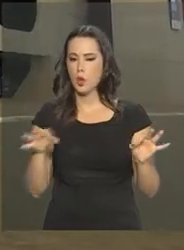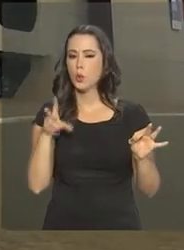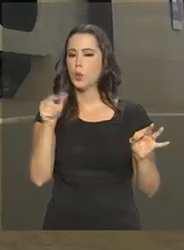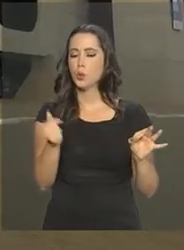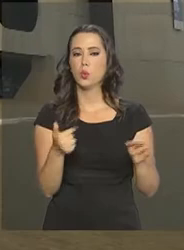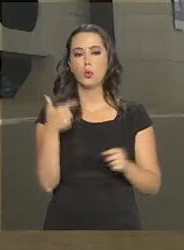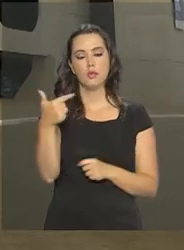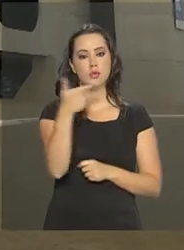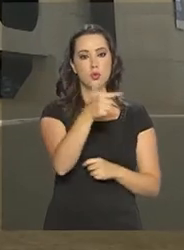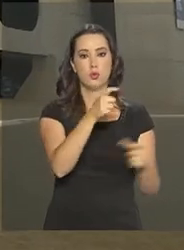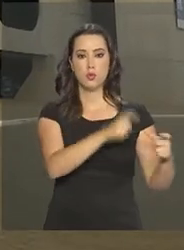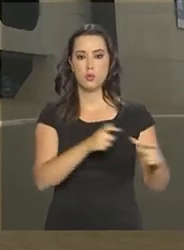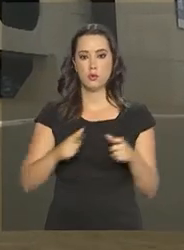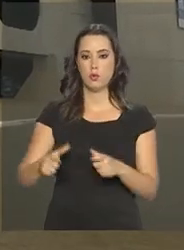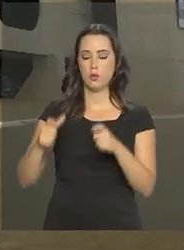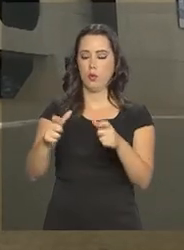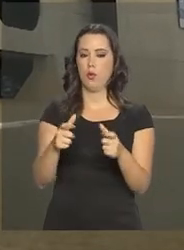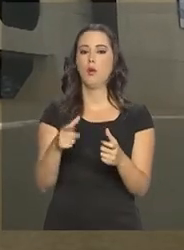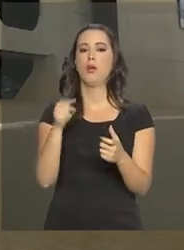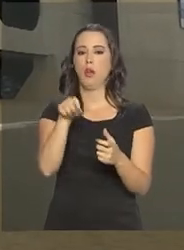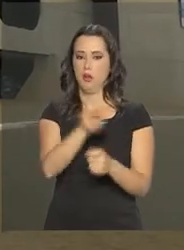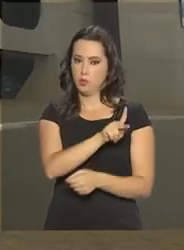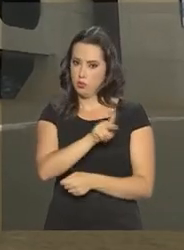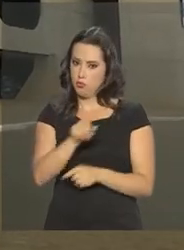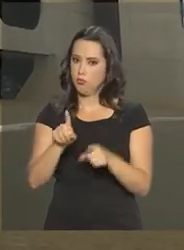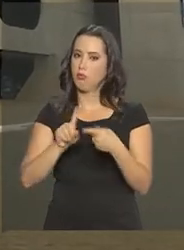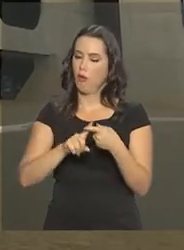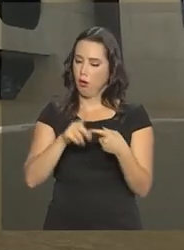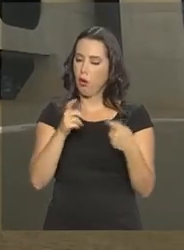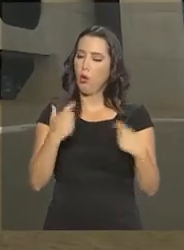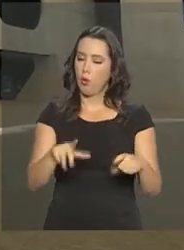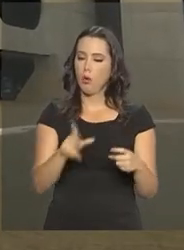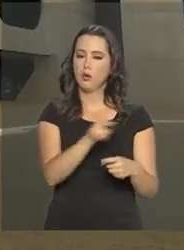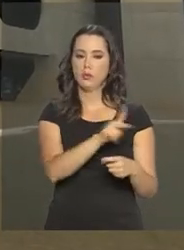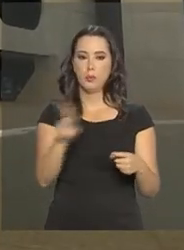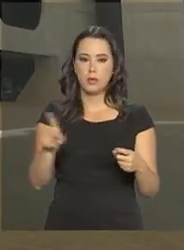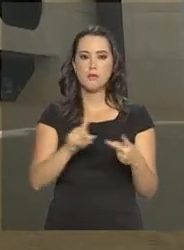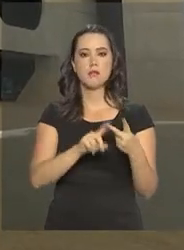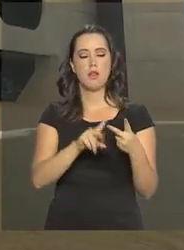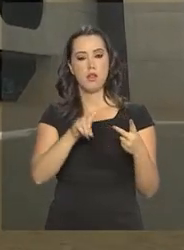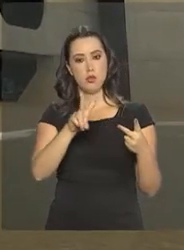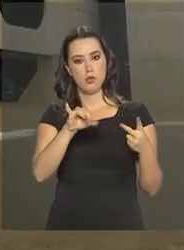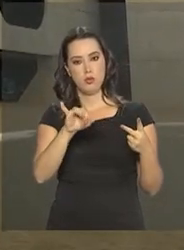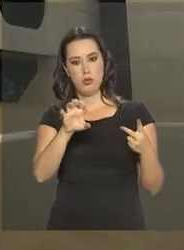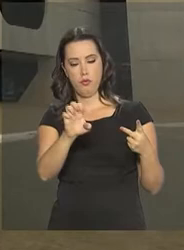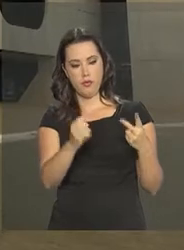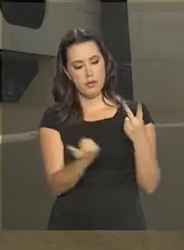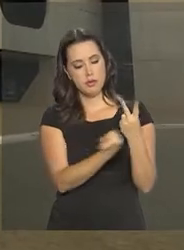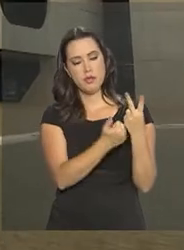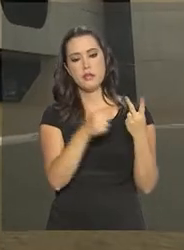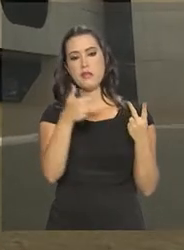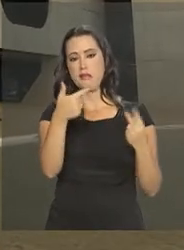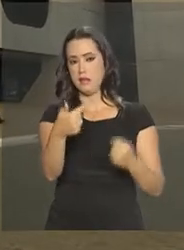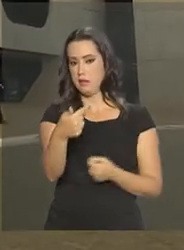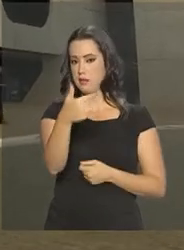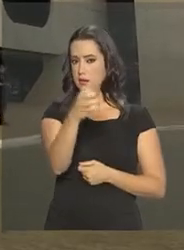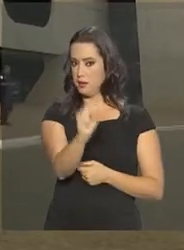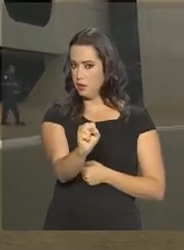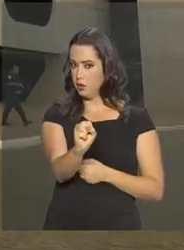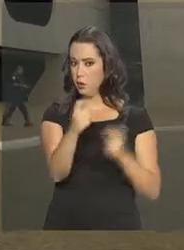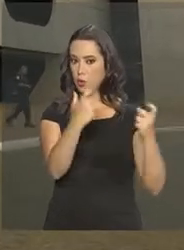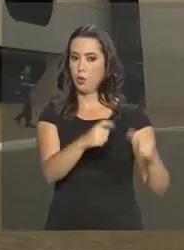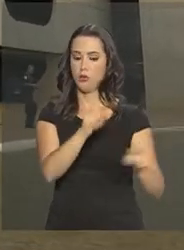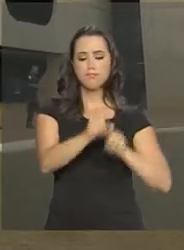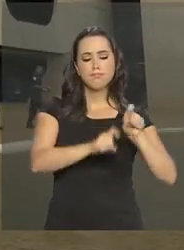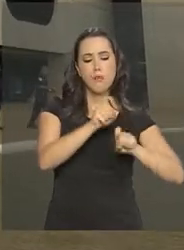22 gabinetes incluindo do presidente e vice-presidente da república com 78 posições de trabalho todos